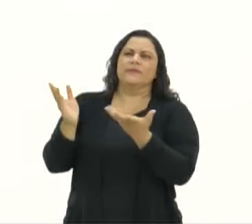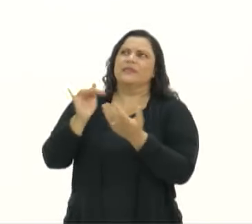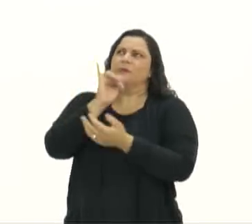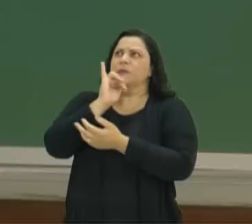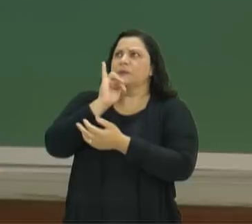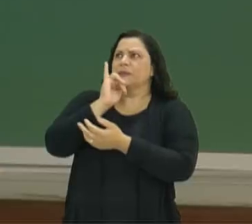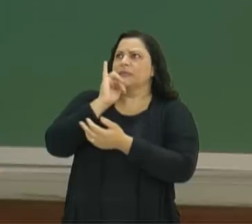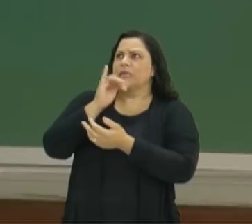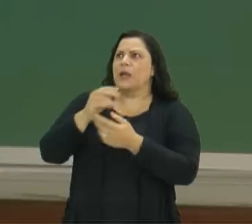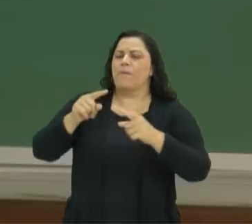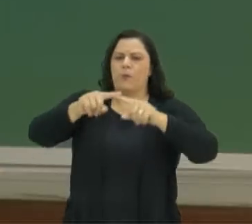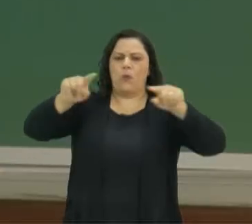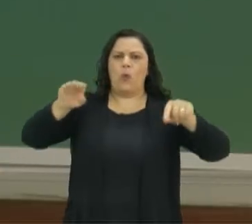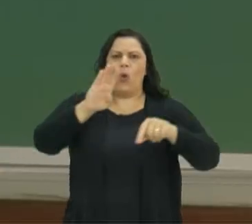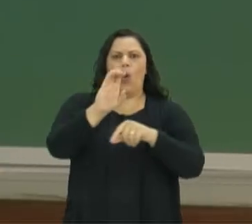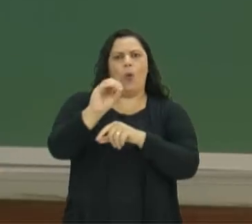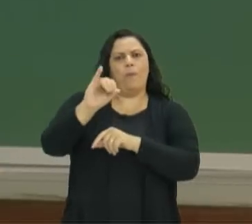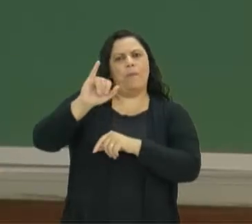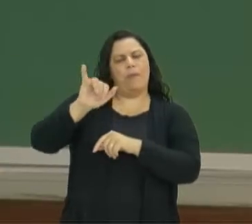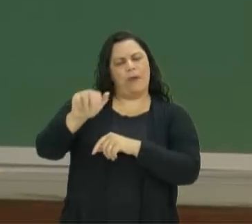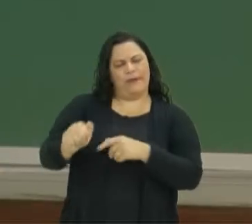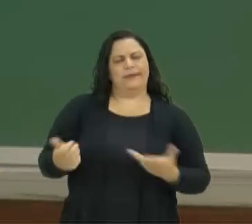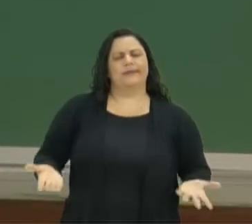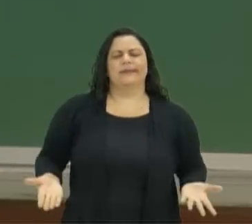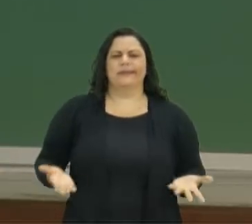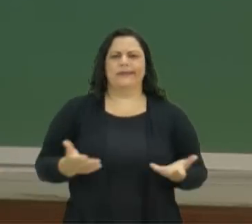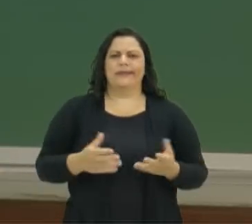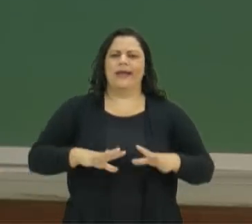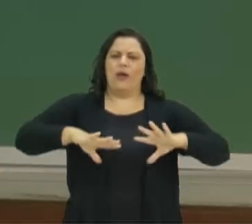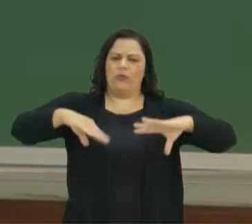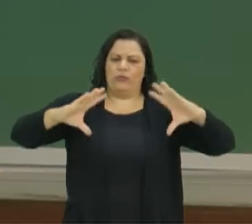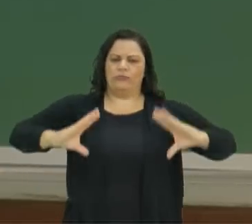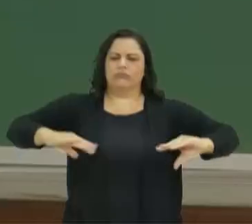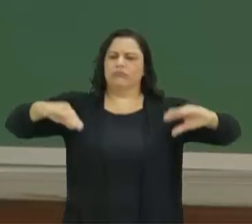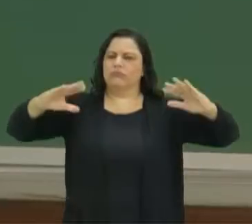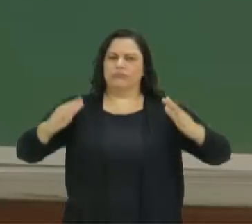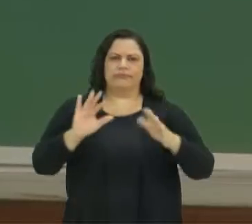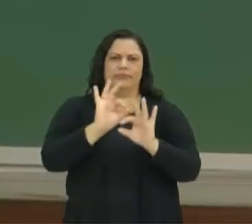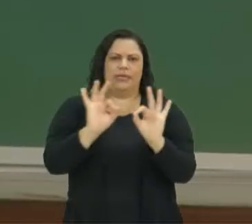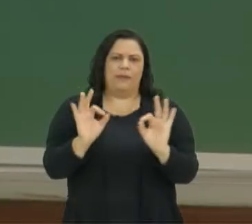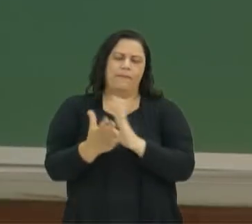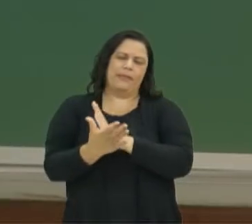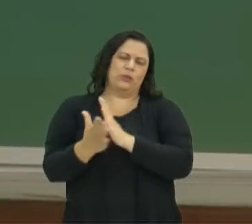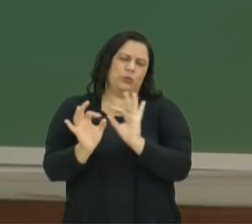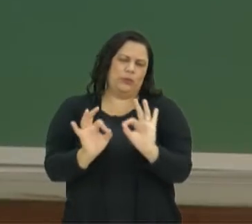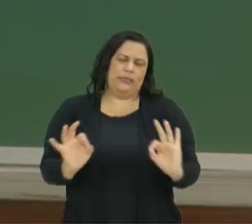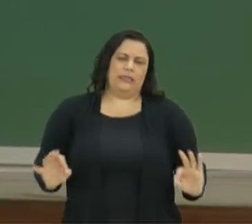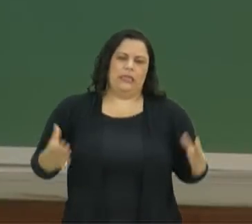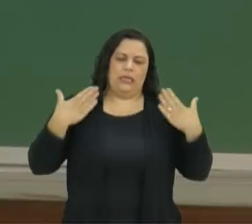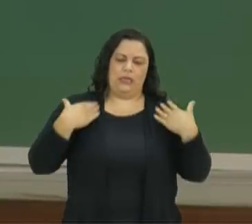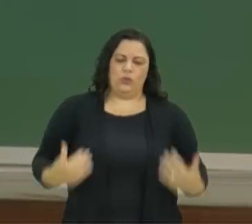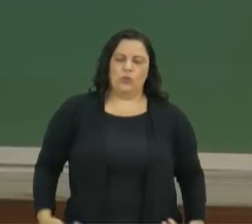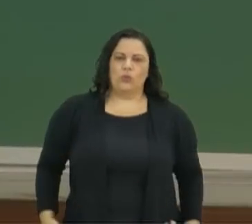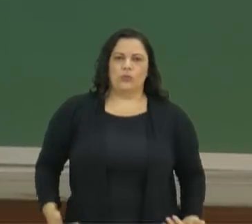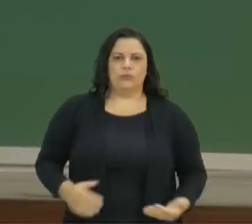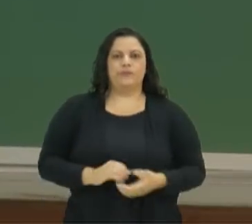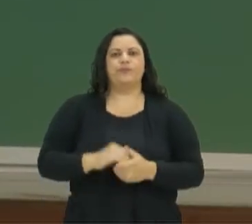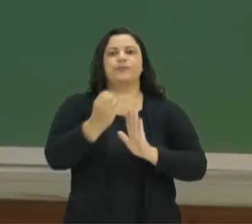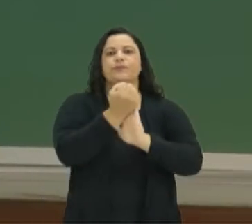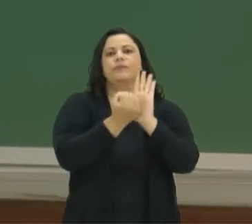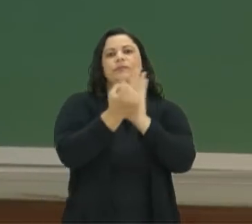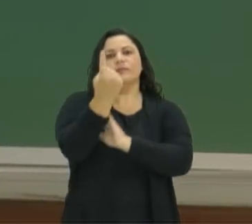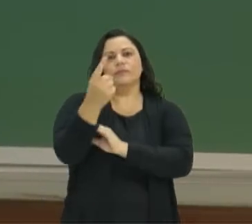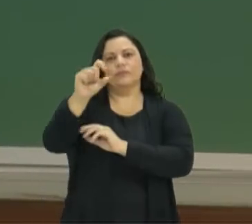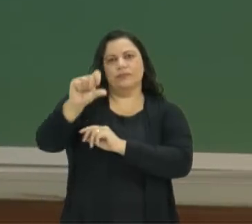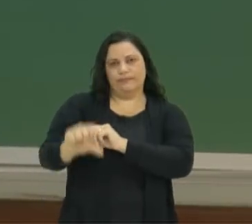uma boia, né? Ou algo que flutue para ajudar na natação, tá bom? No século XIX,